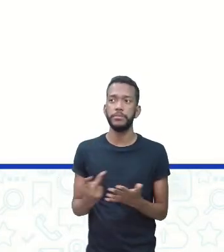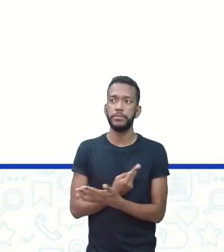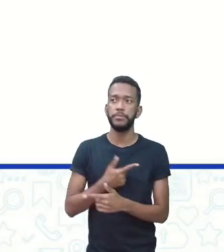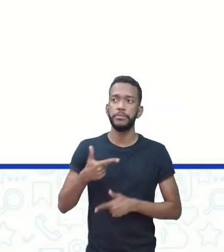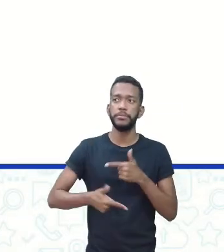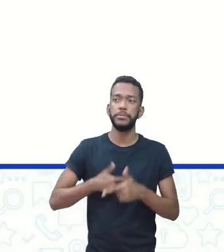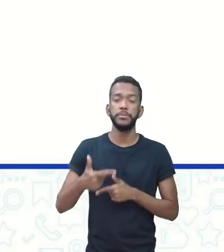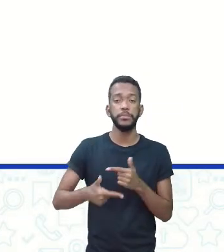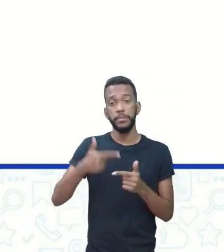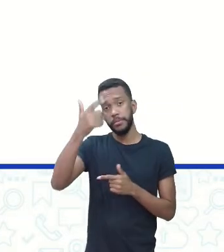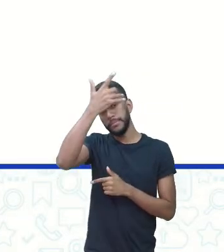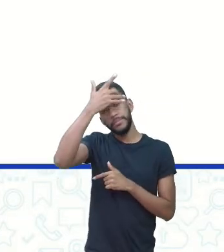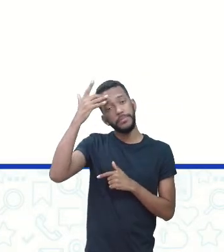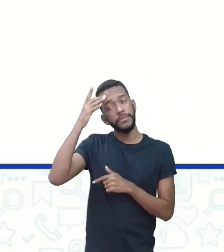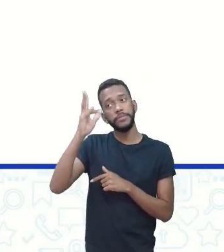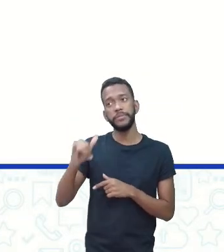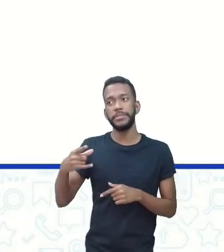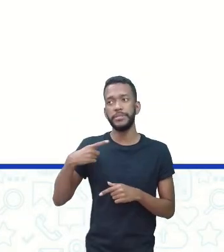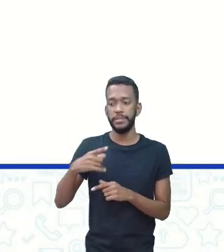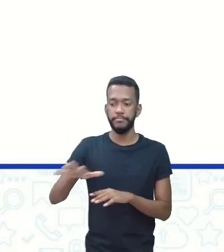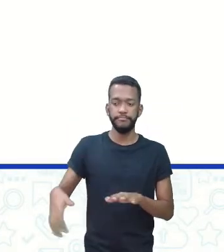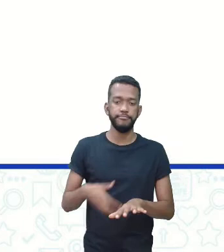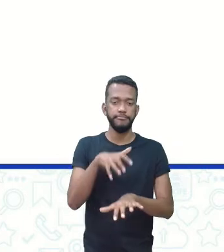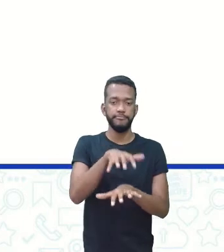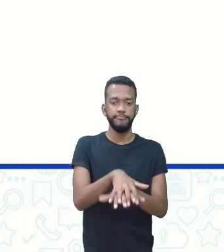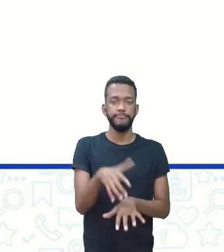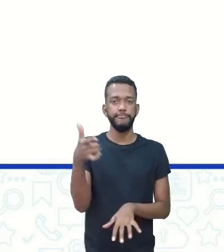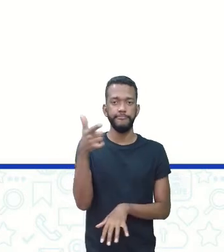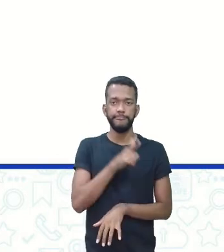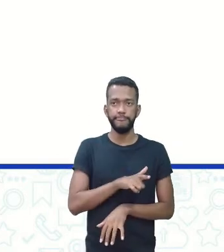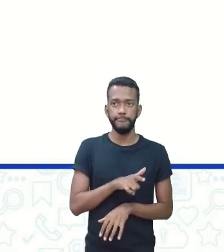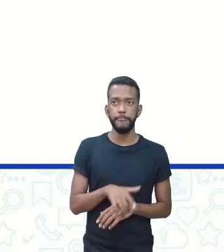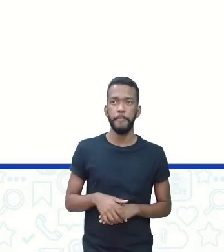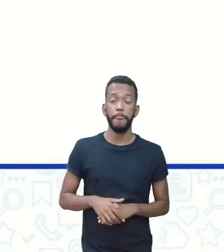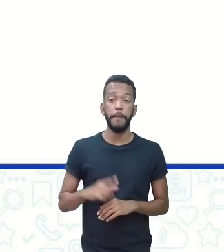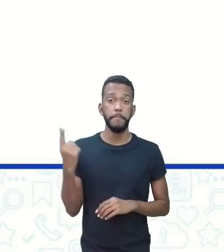de reabilitação e inserção social. Então,